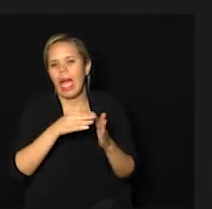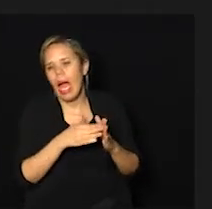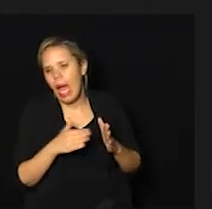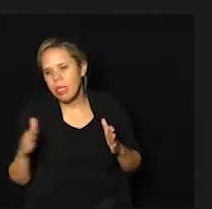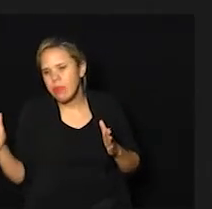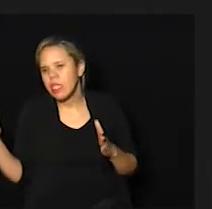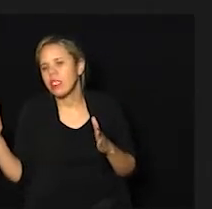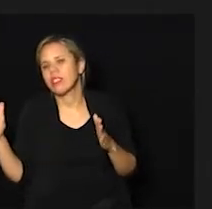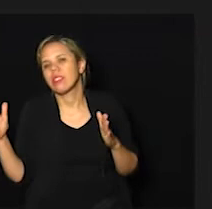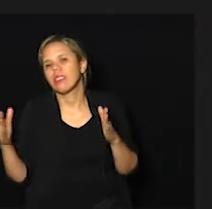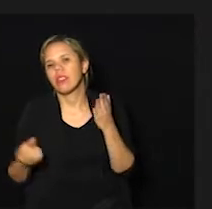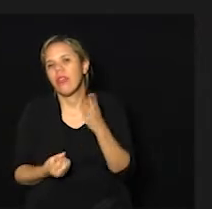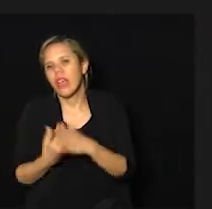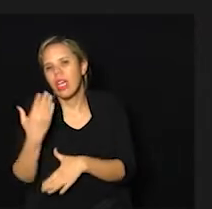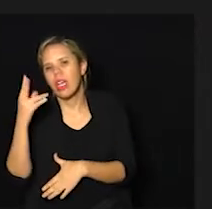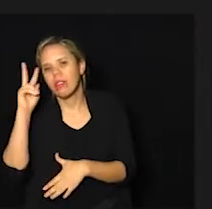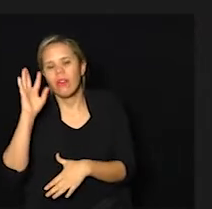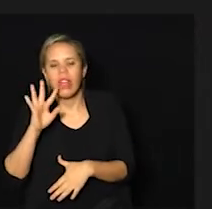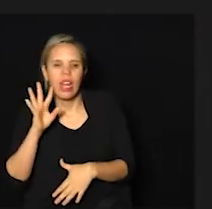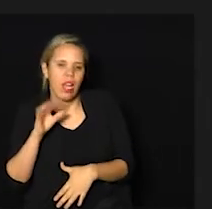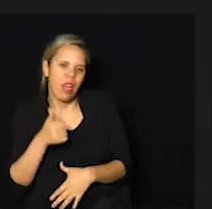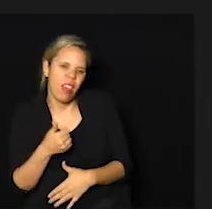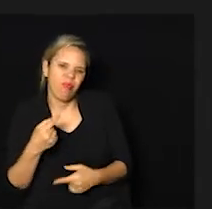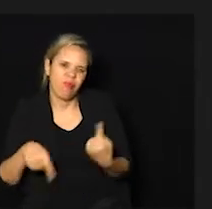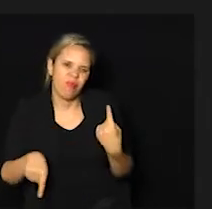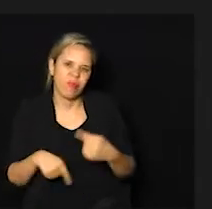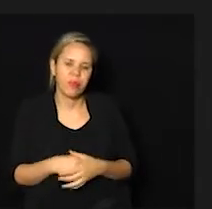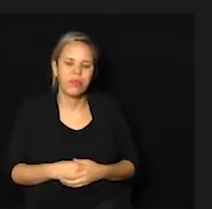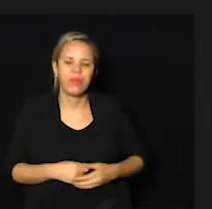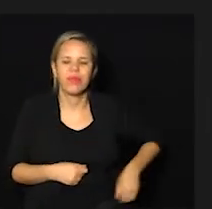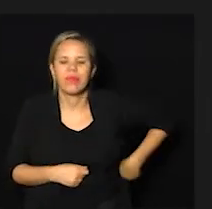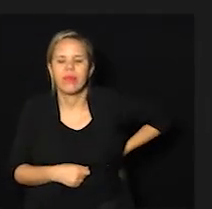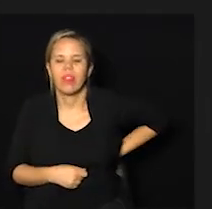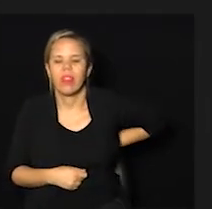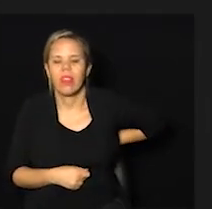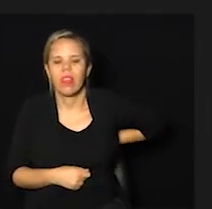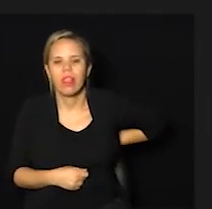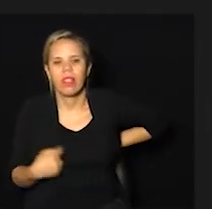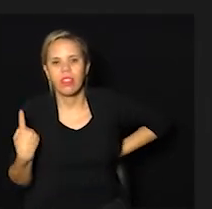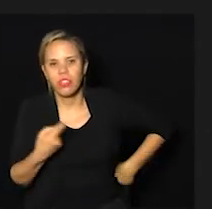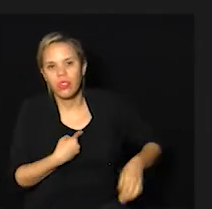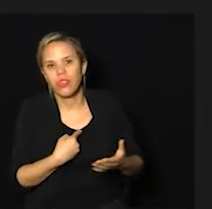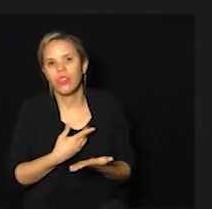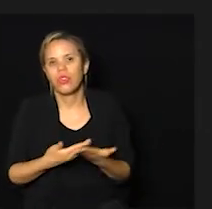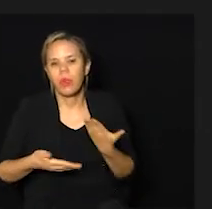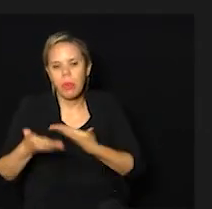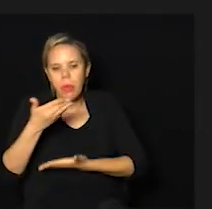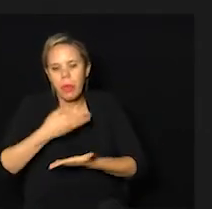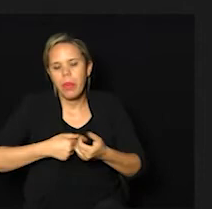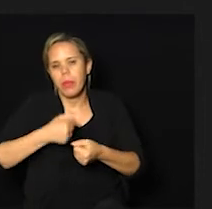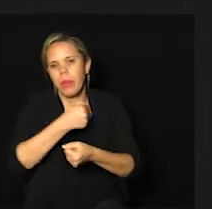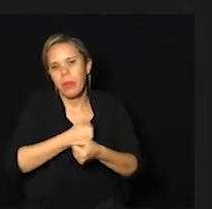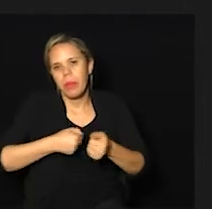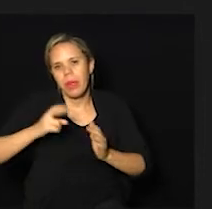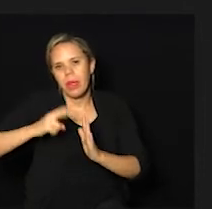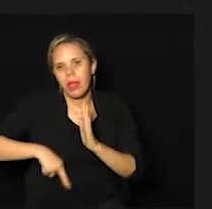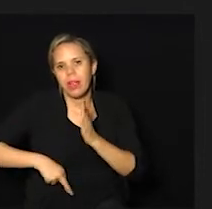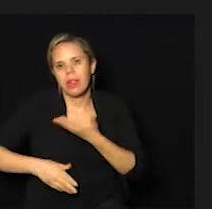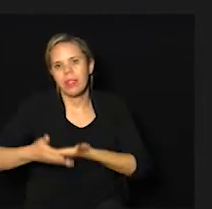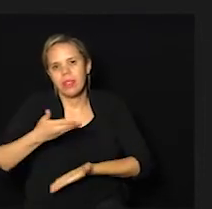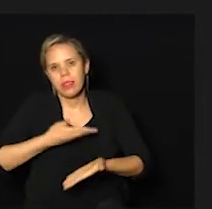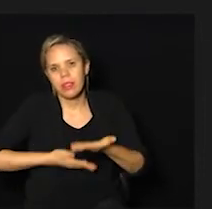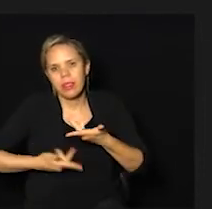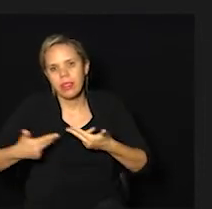casa, do que estava legal, do que não estava. E aí a gente começou a trocar receitas e